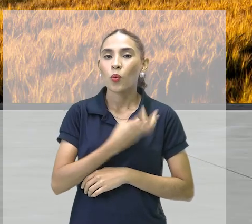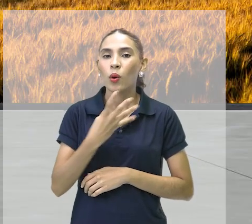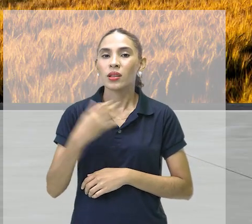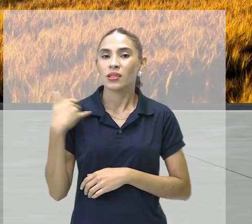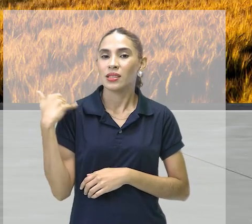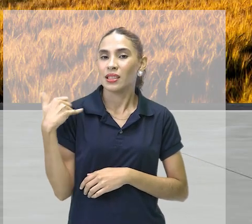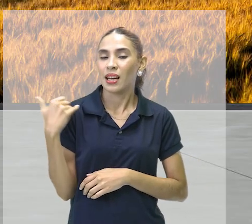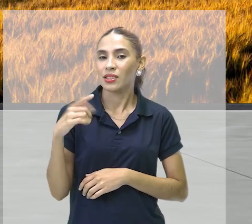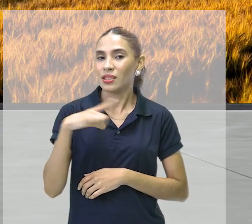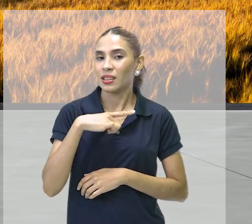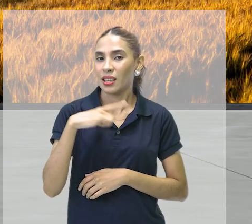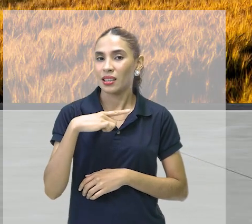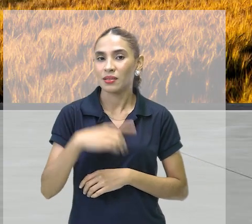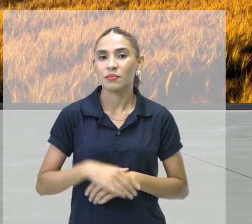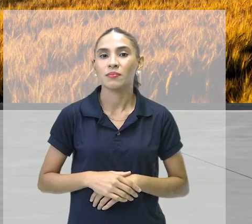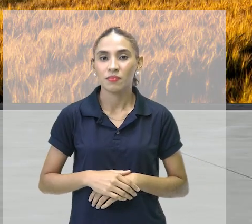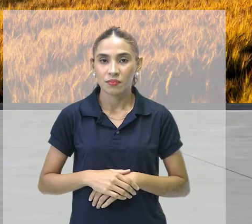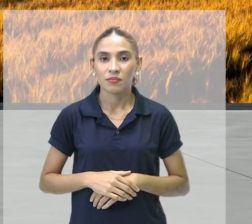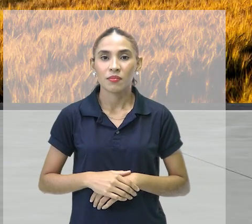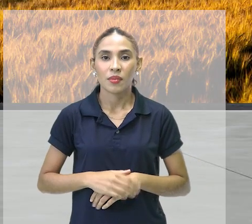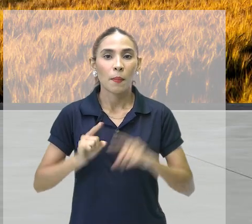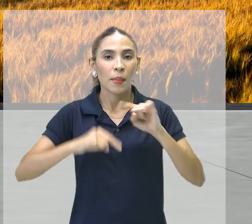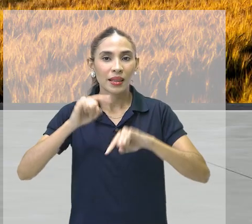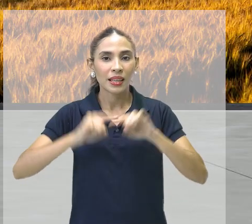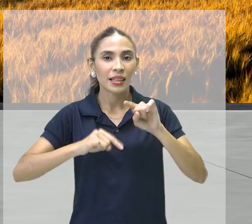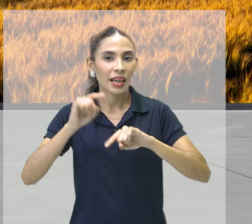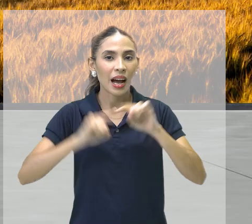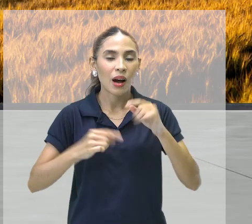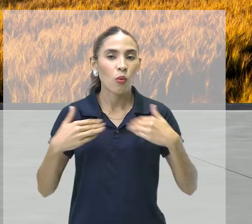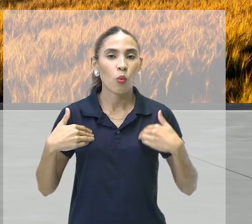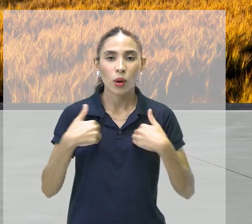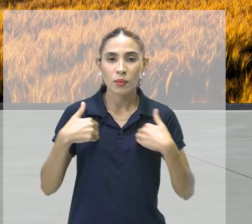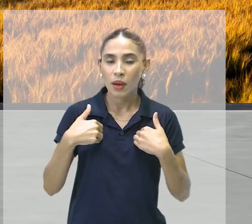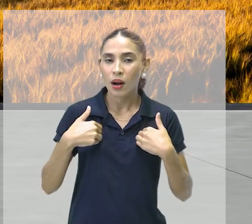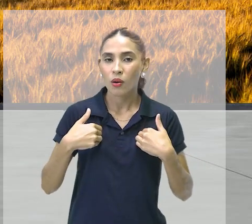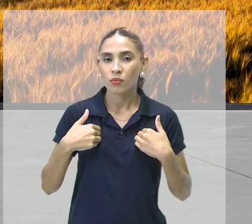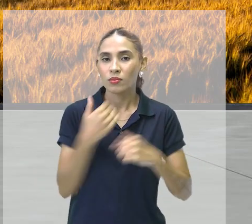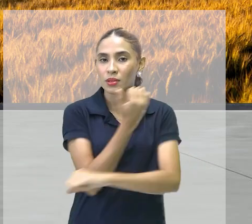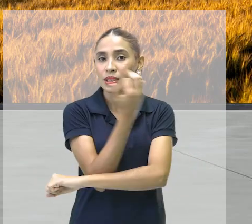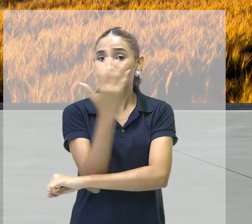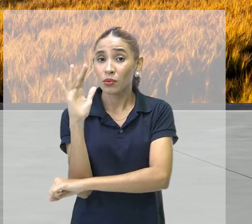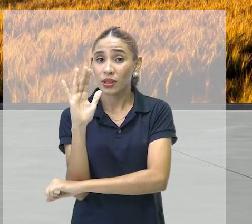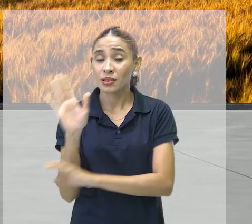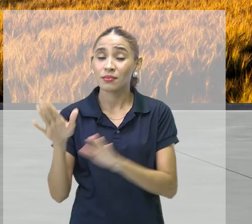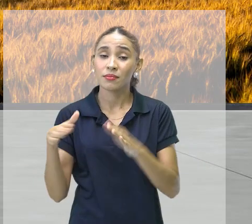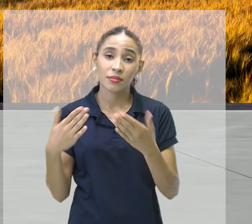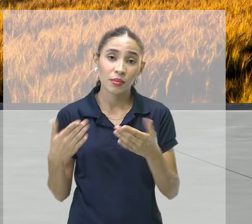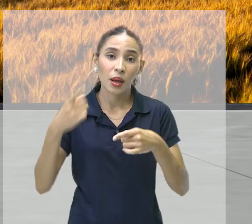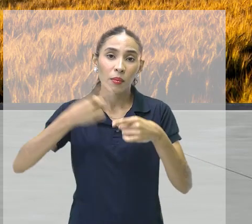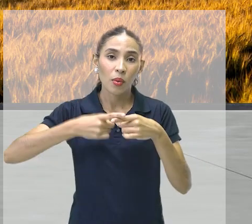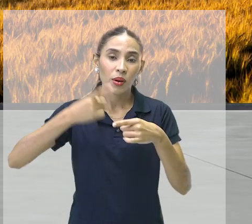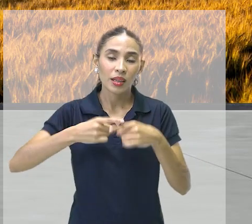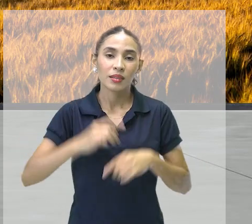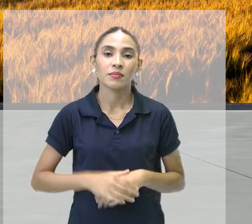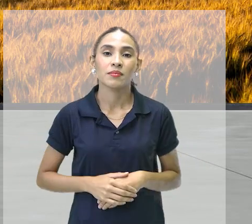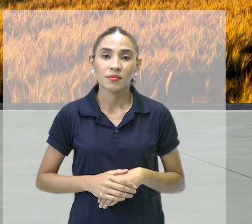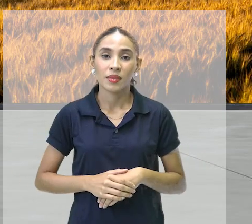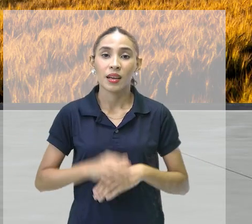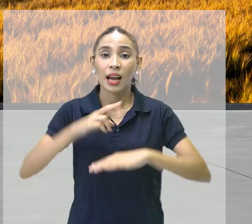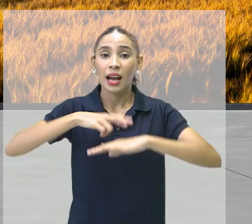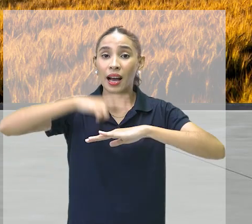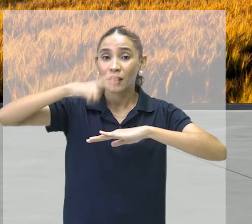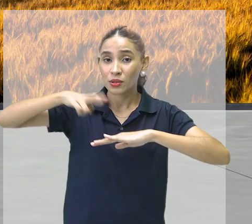anos tem aquele material, aquele animal na natureza? É porque, graças